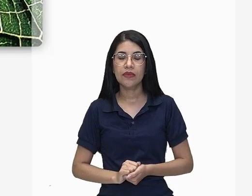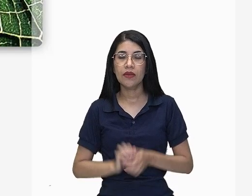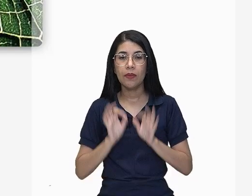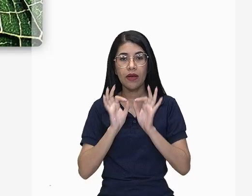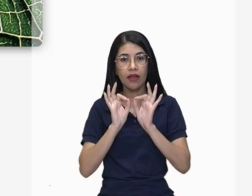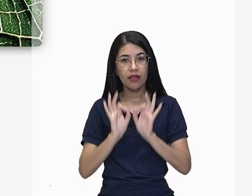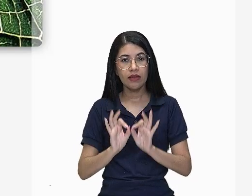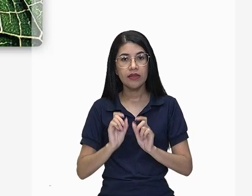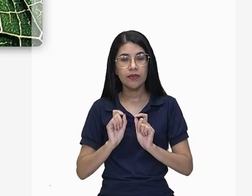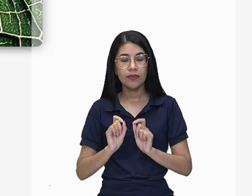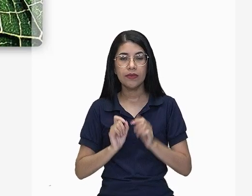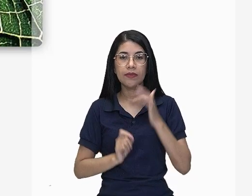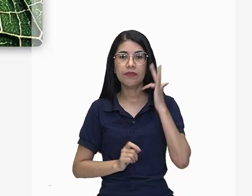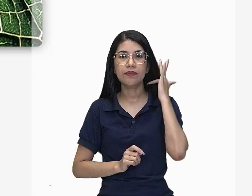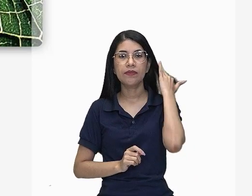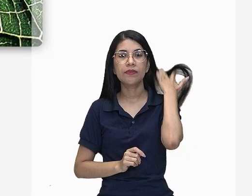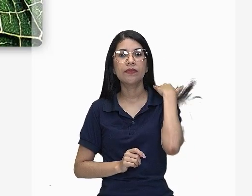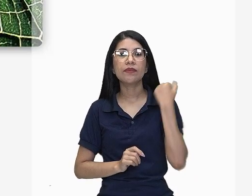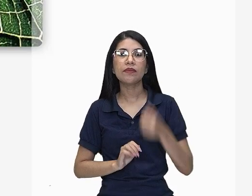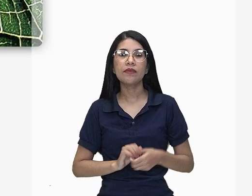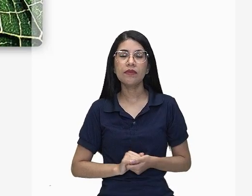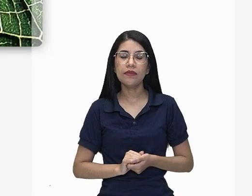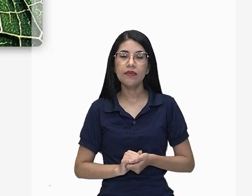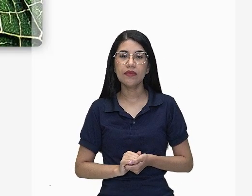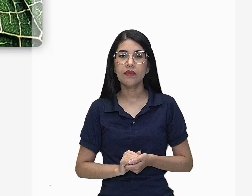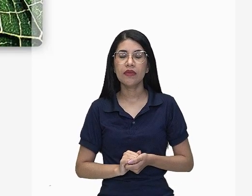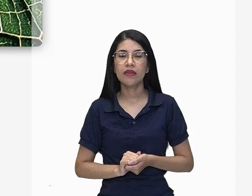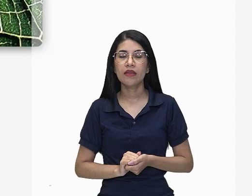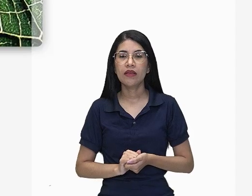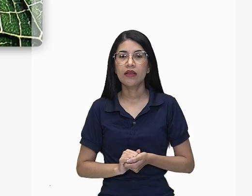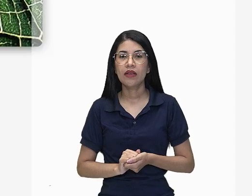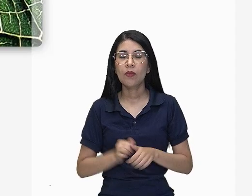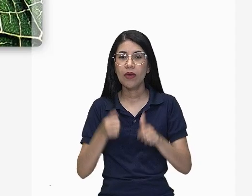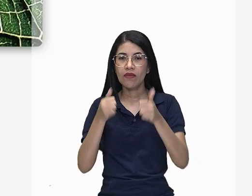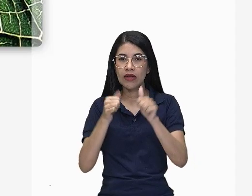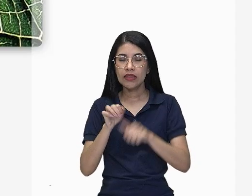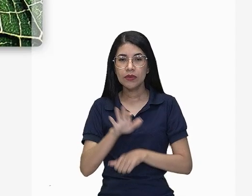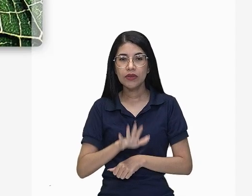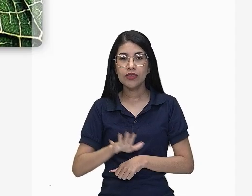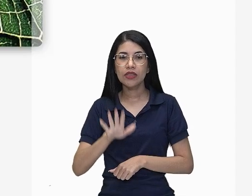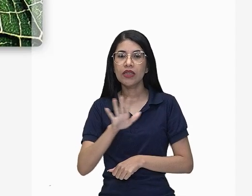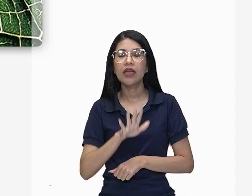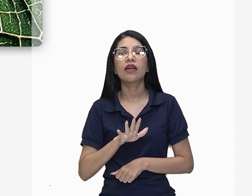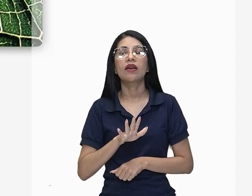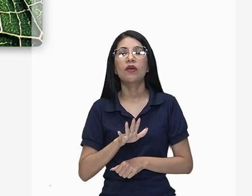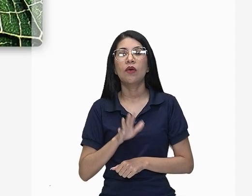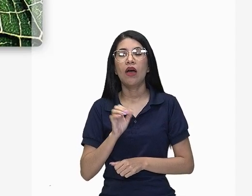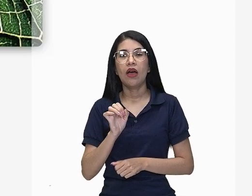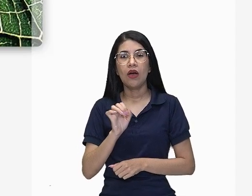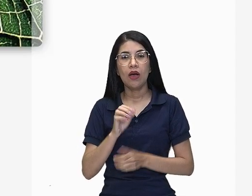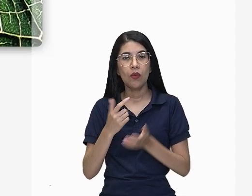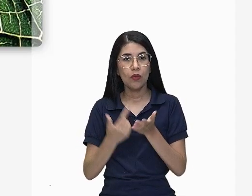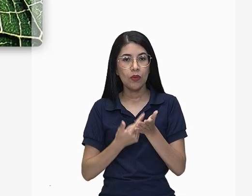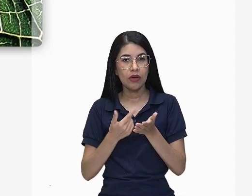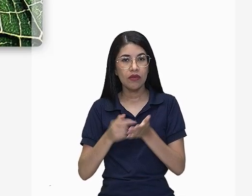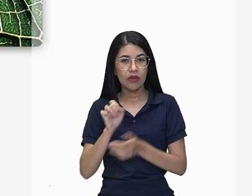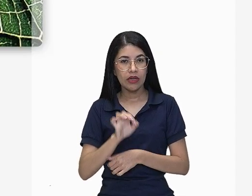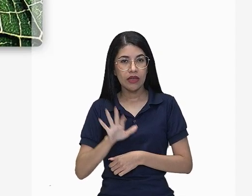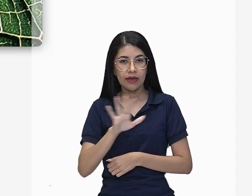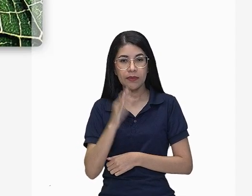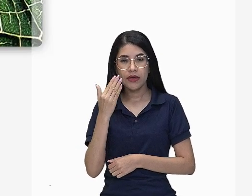atenção. Iniciando um panorama histórico da fitoterapia, esse livro que vocês estão vendo aí, né? Ele traz